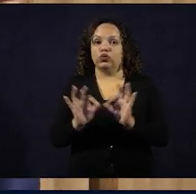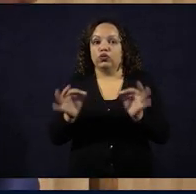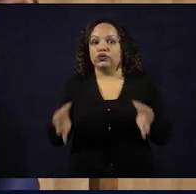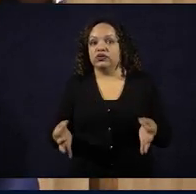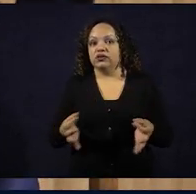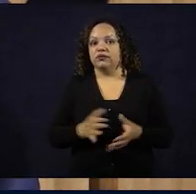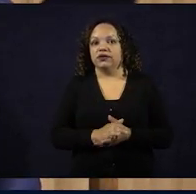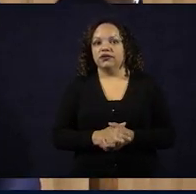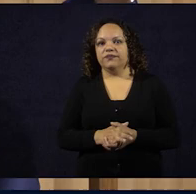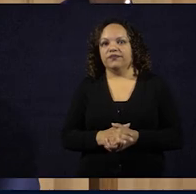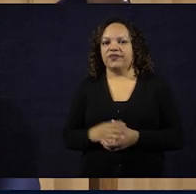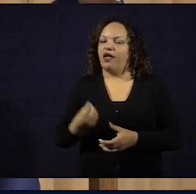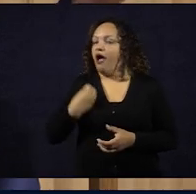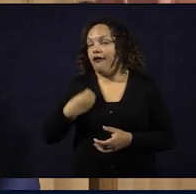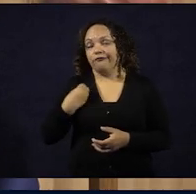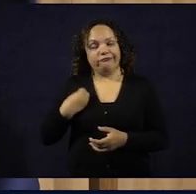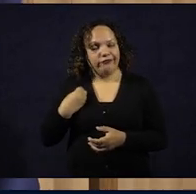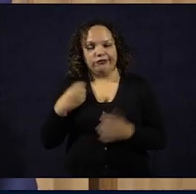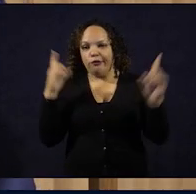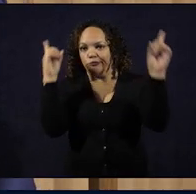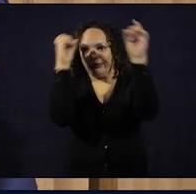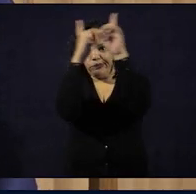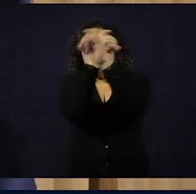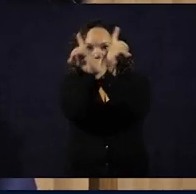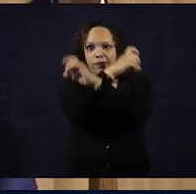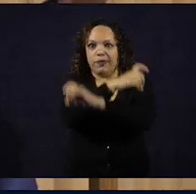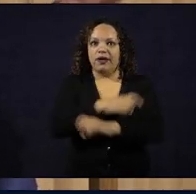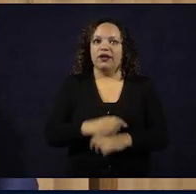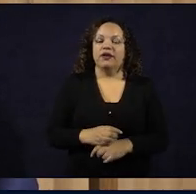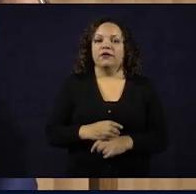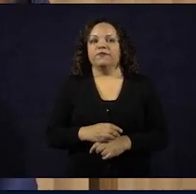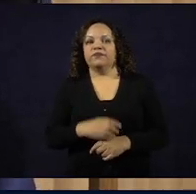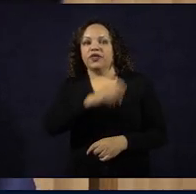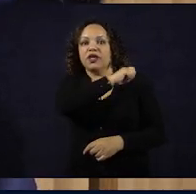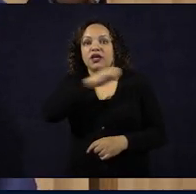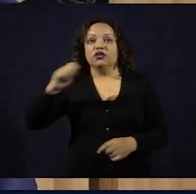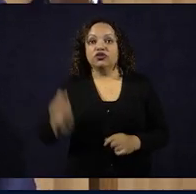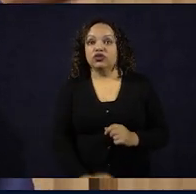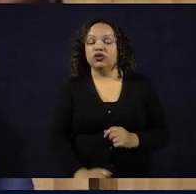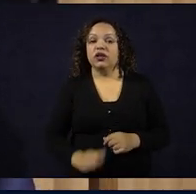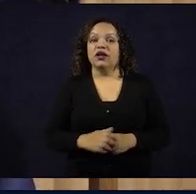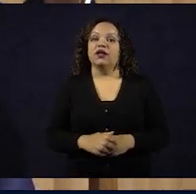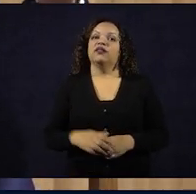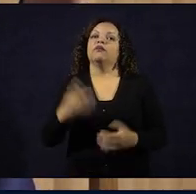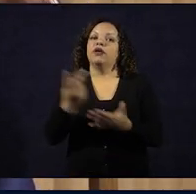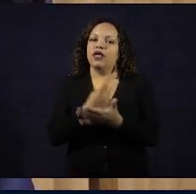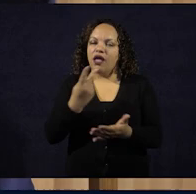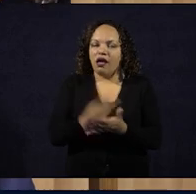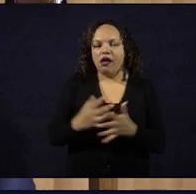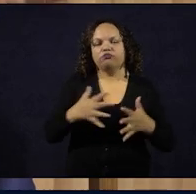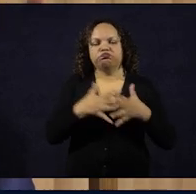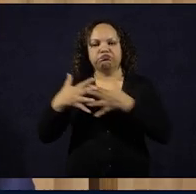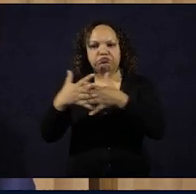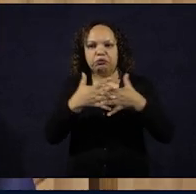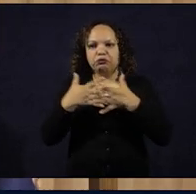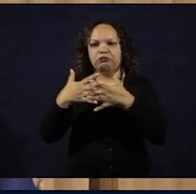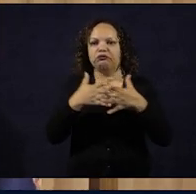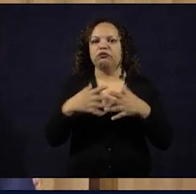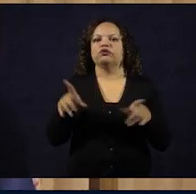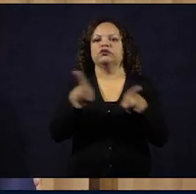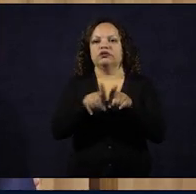obviamente que a vida é mais complexa do que isso apesar do cara ser chinês seria mais organizado mas também é também se confundem também